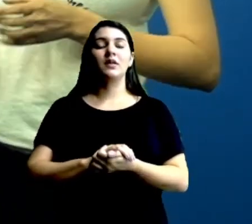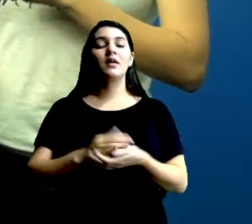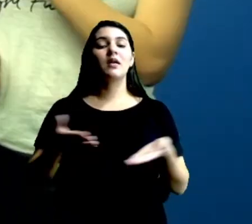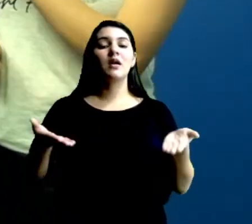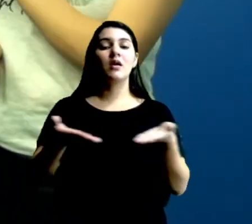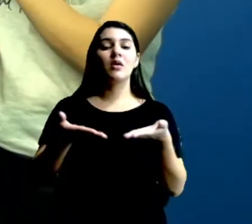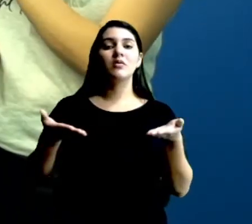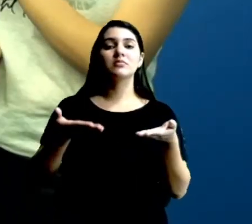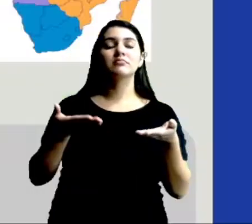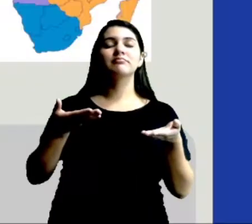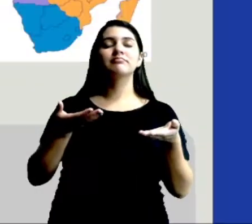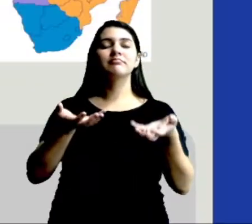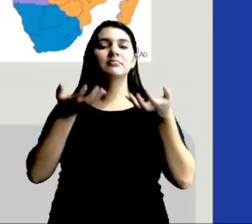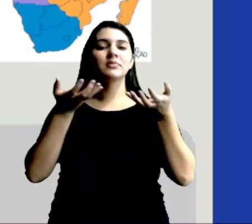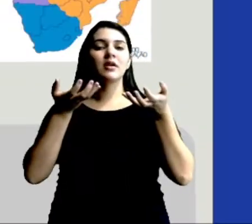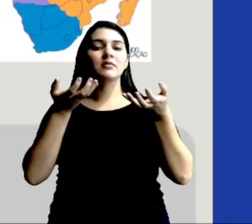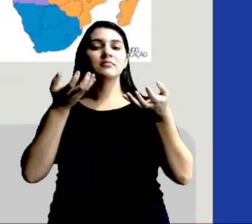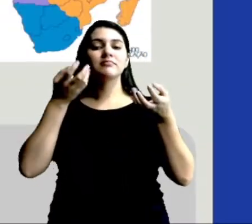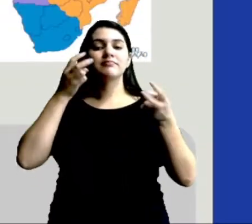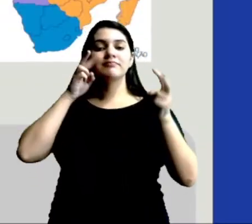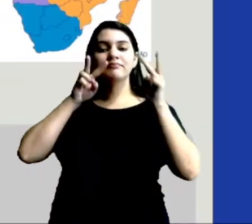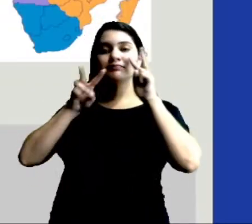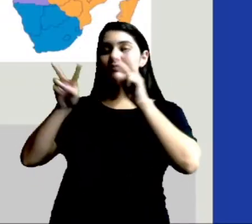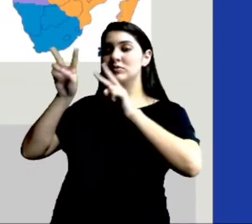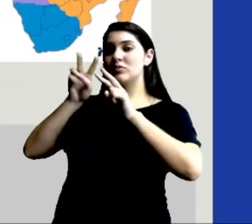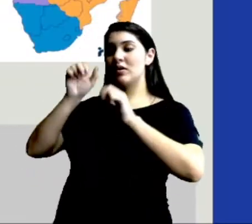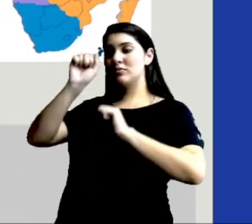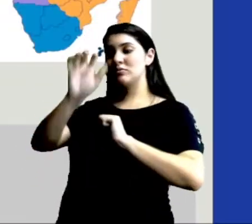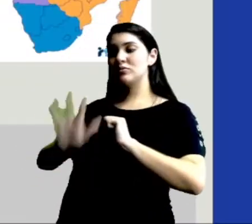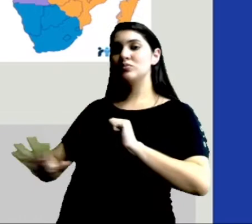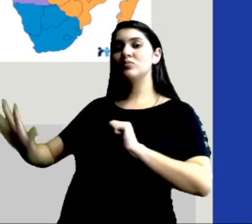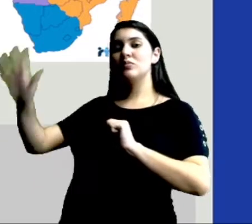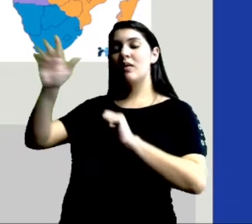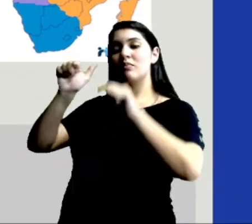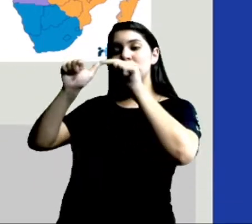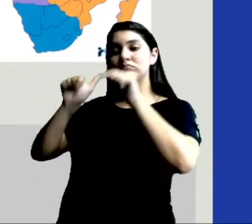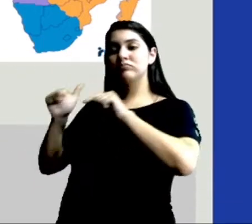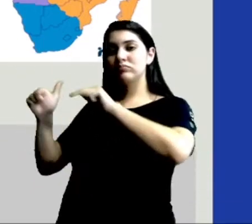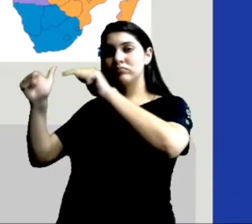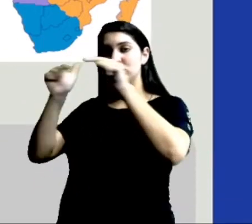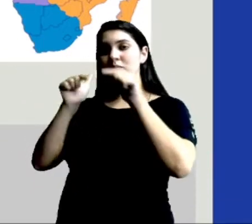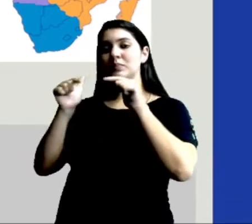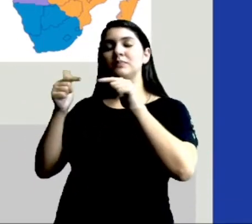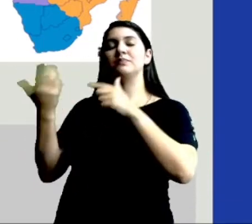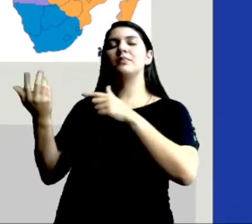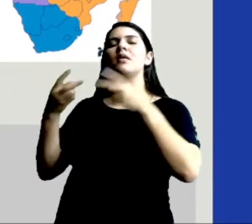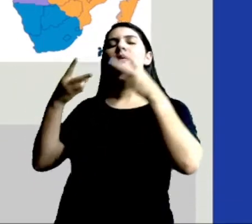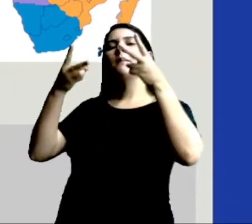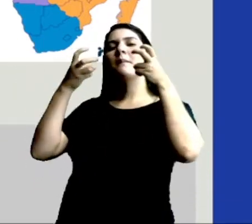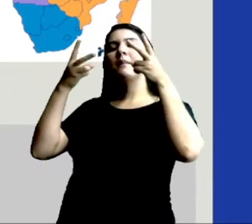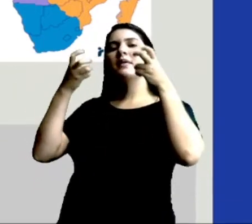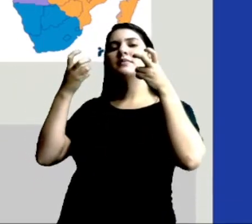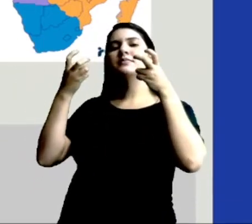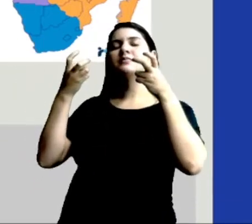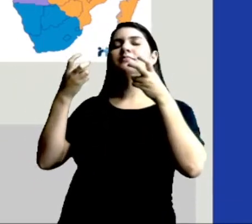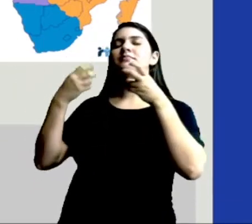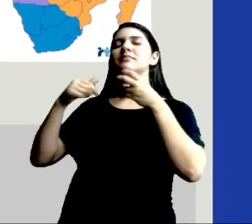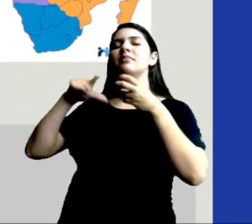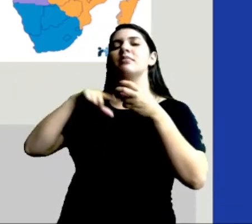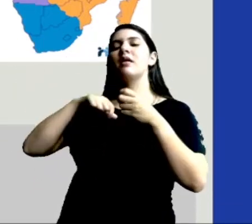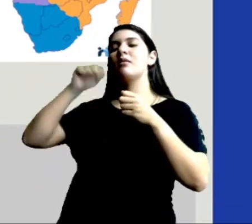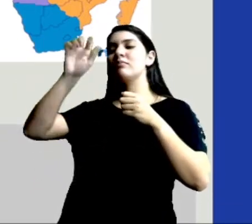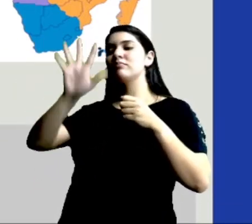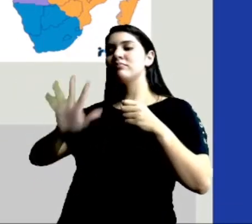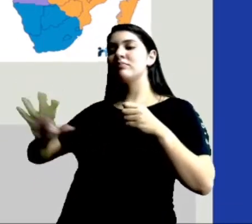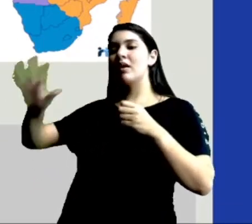Agora eu quero que vocês observem aqui comigo no mapa, onde tem a localização. Percebam que aqui a gente tem o mapa mundi, onde